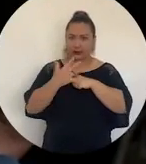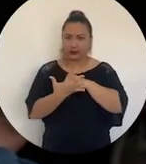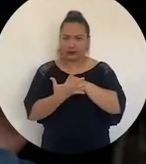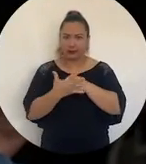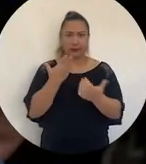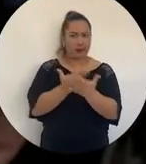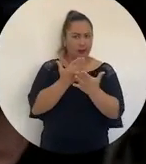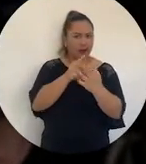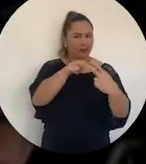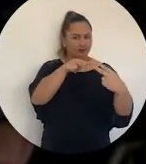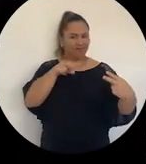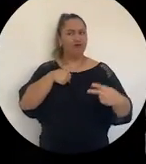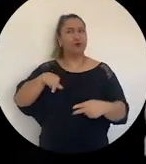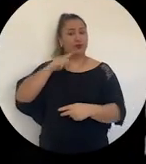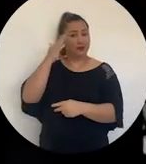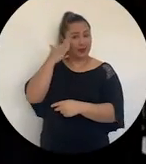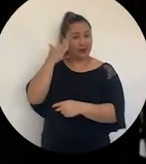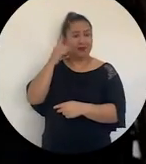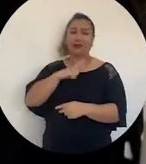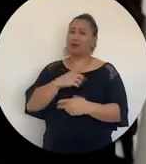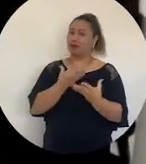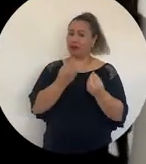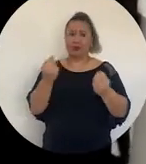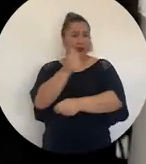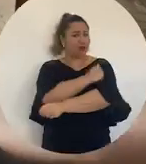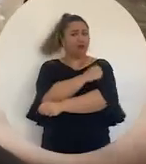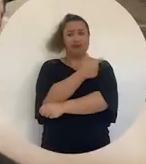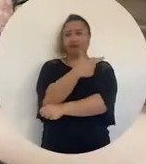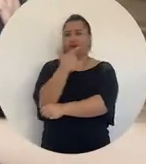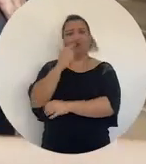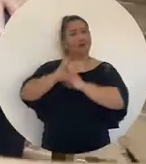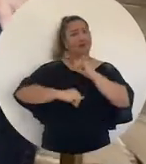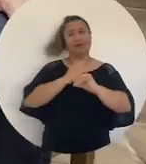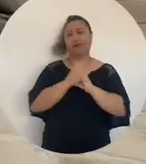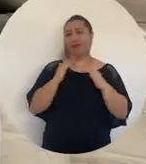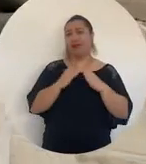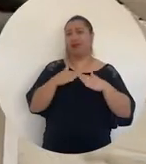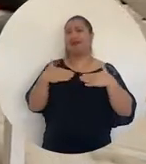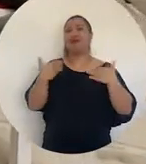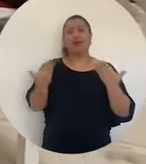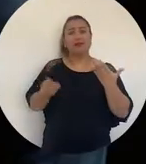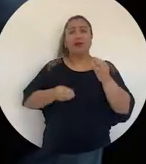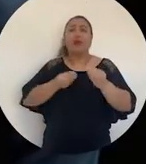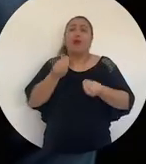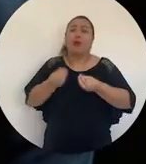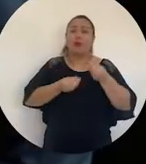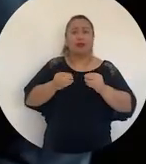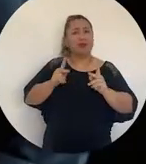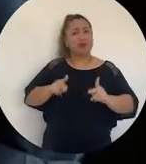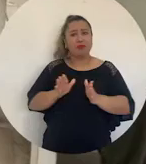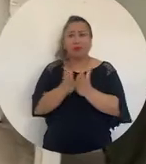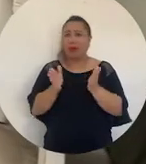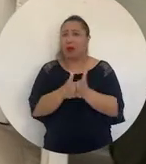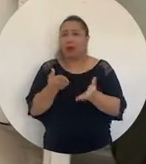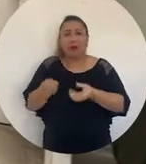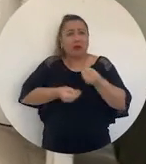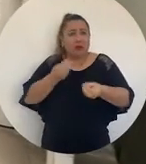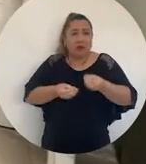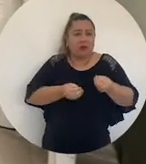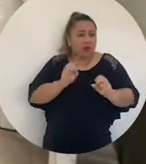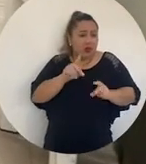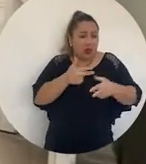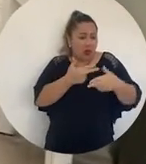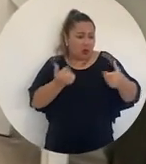pandemia fazer as aulas remotas? A gente sabe que tem diversos estudantes que não têm acesso à internet. Muita gente da periferia, por exemplo, a única refeição